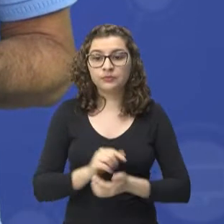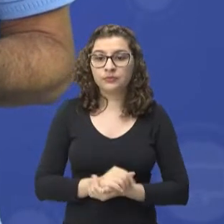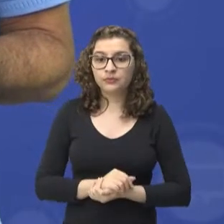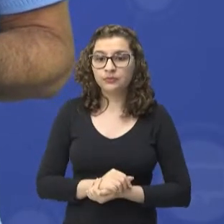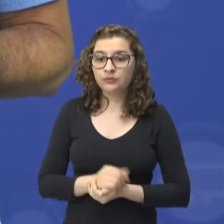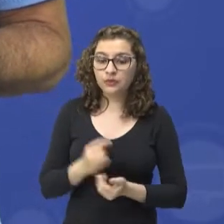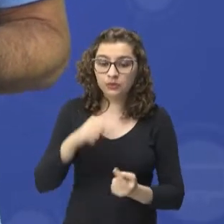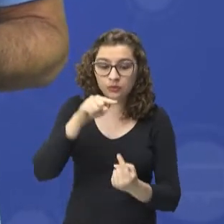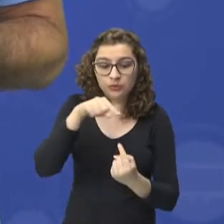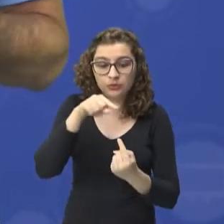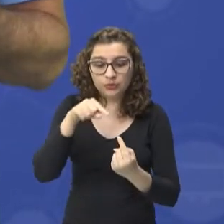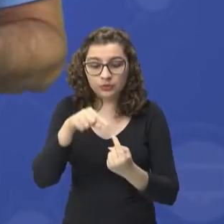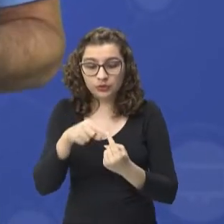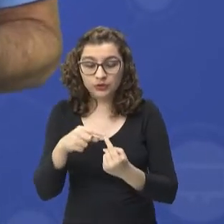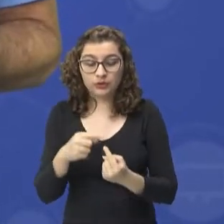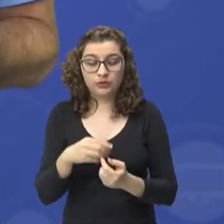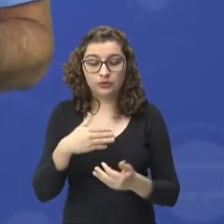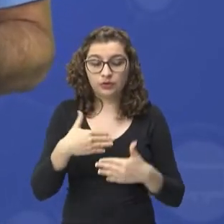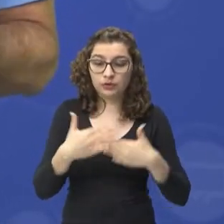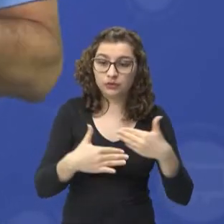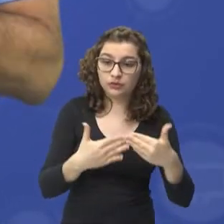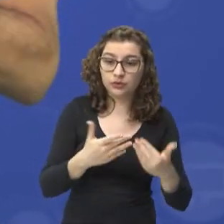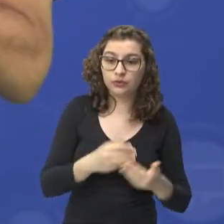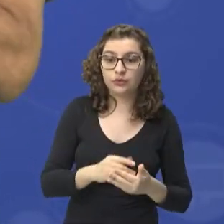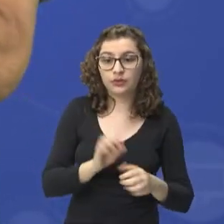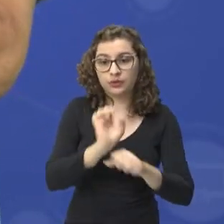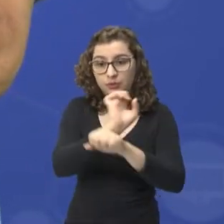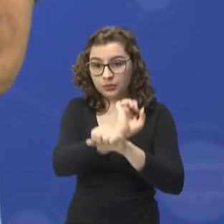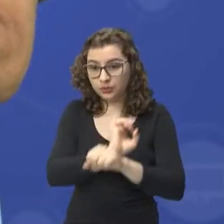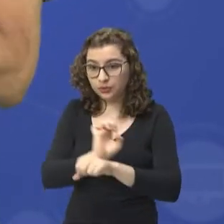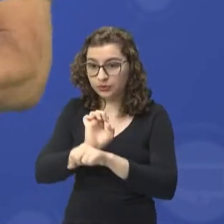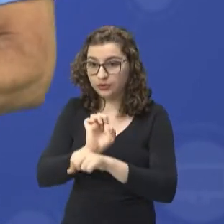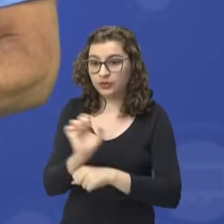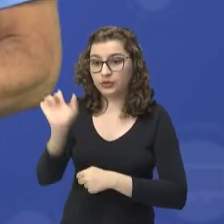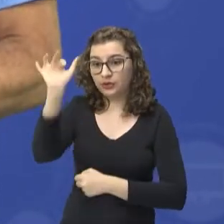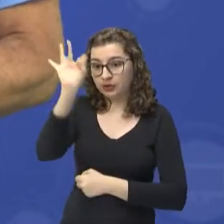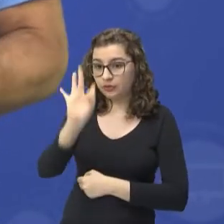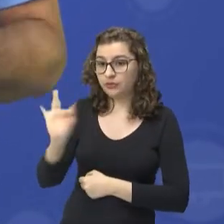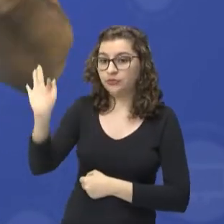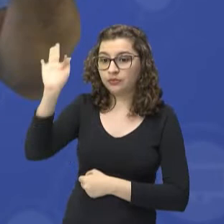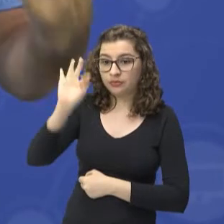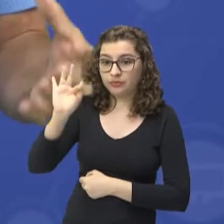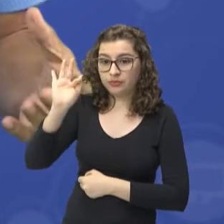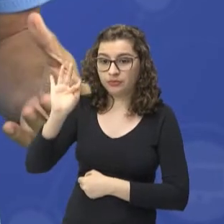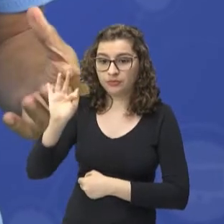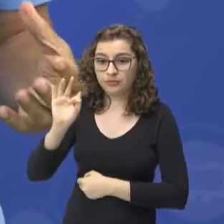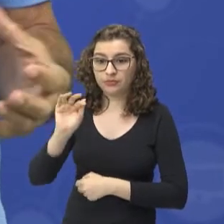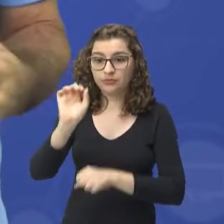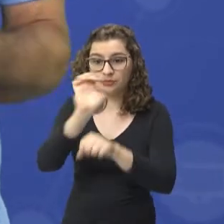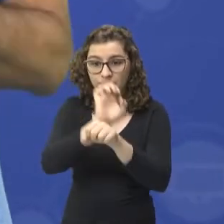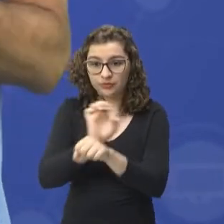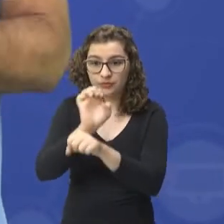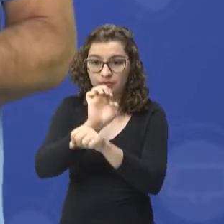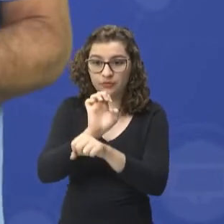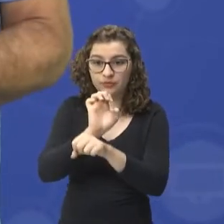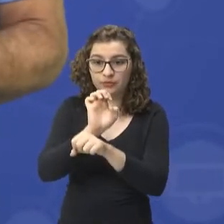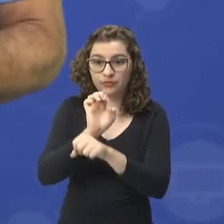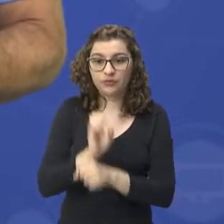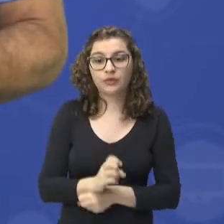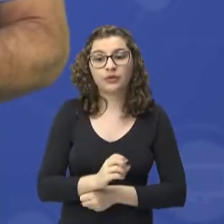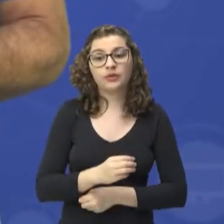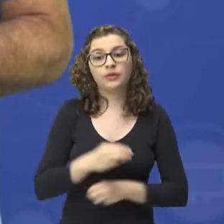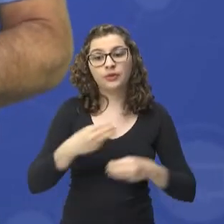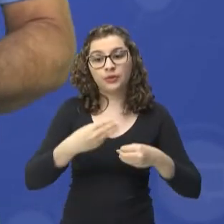atividades desenvolvidas pelo Estado, tanto na esfera federal, estadual e